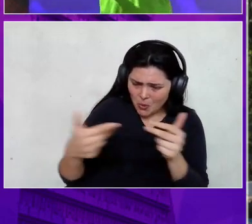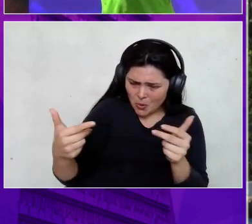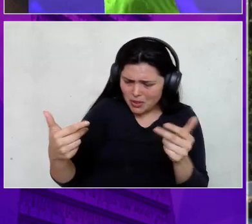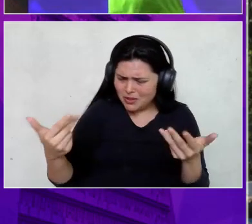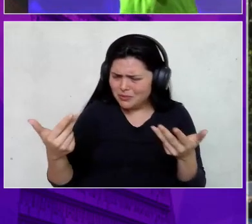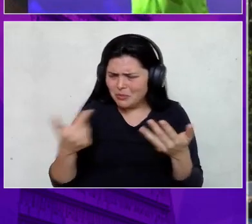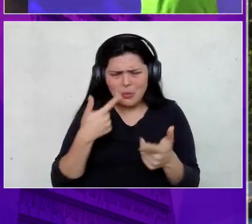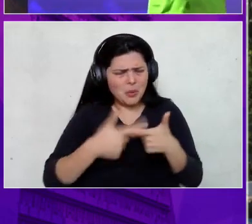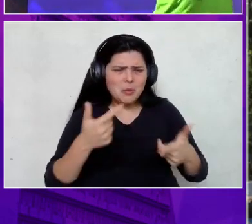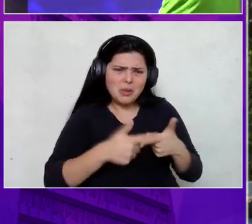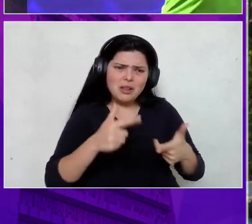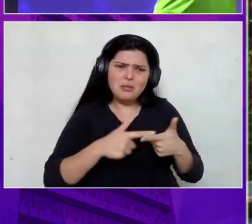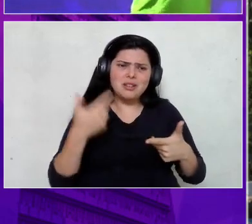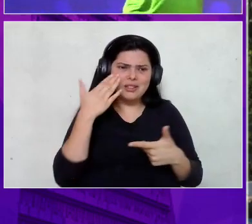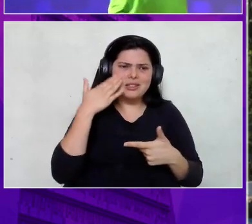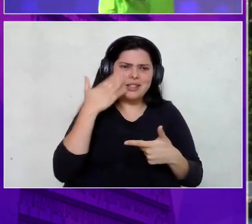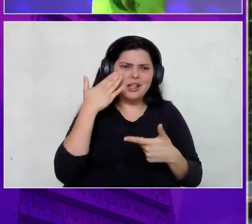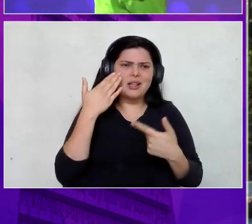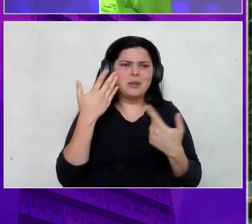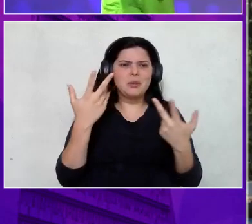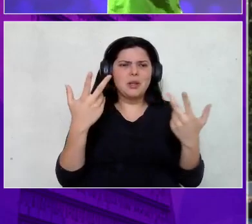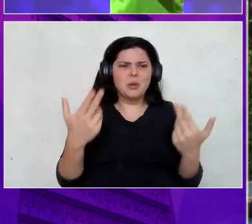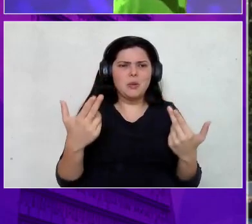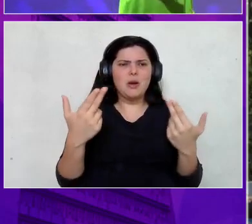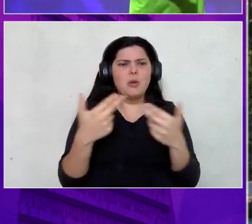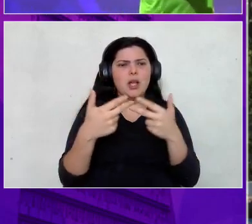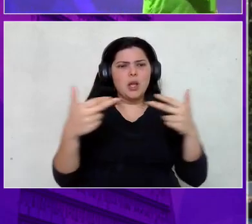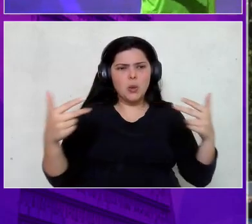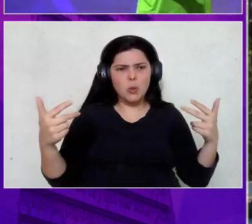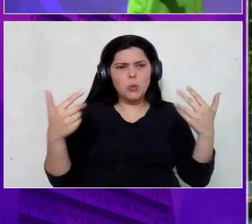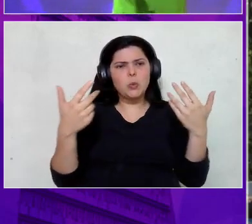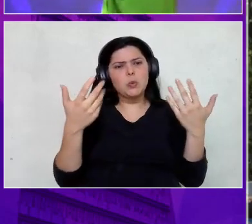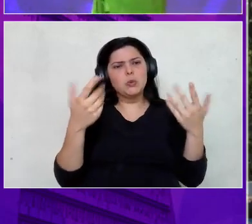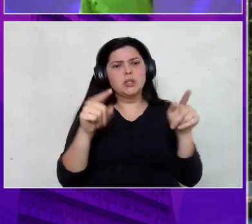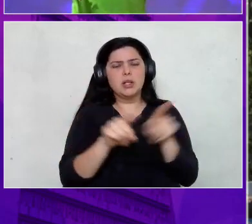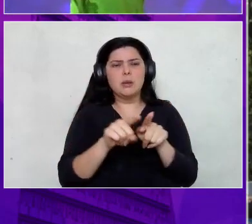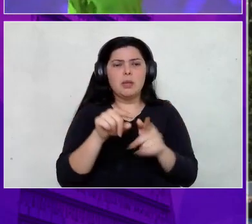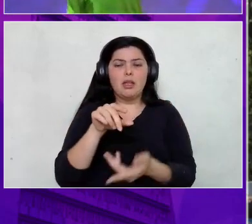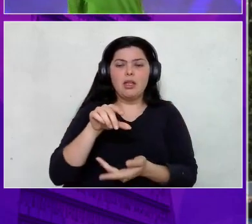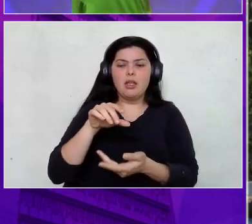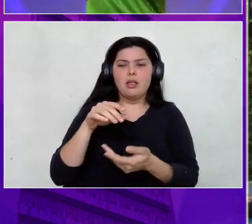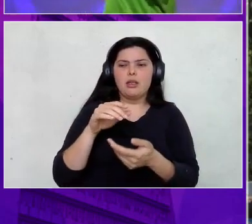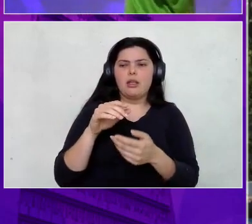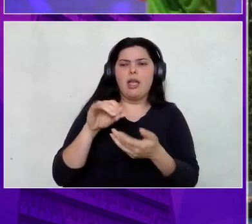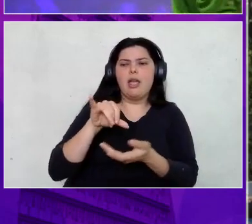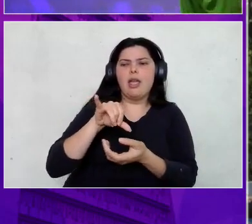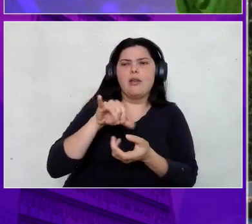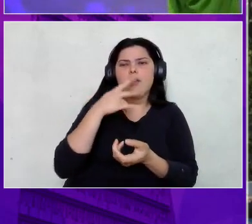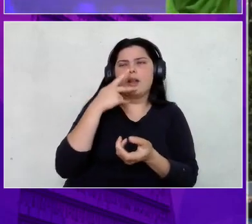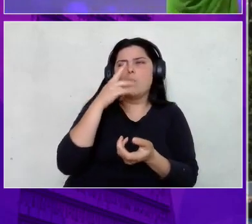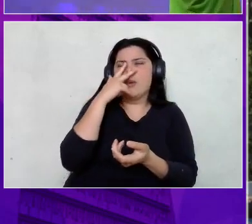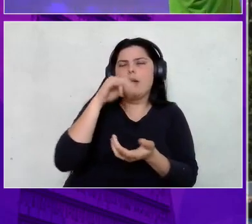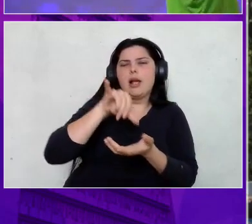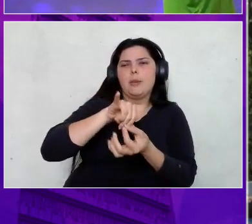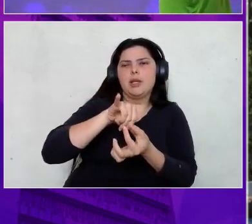que a gente sabe que também são recursos, etc., né? Capital humano, talvez, né? Mas beleza.